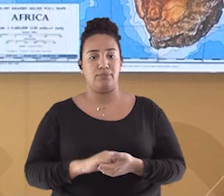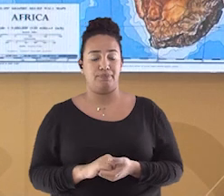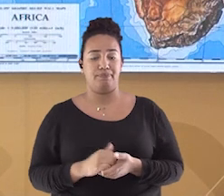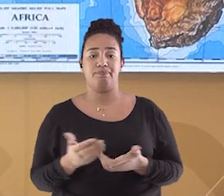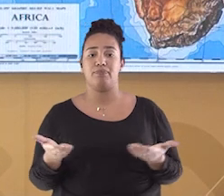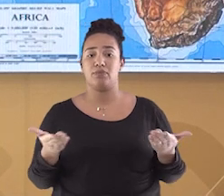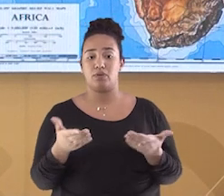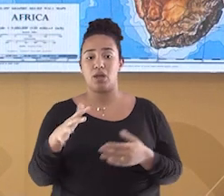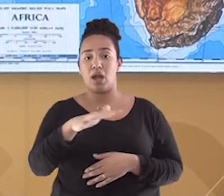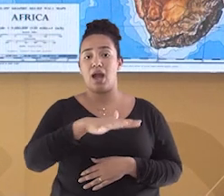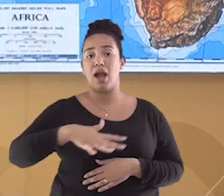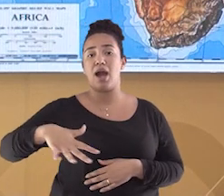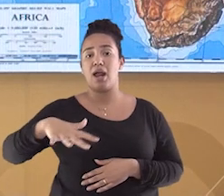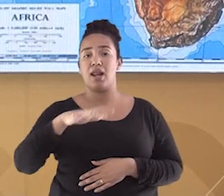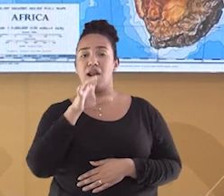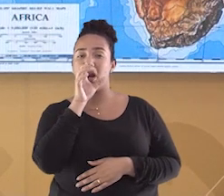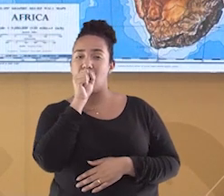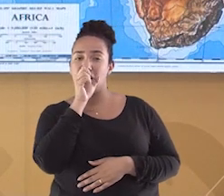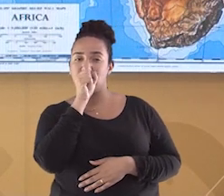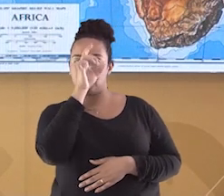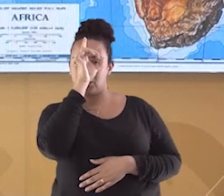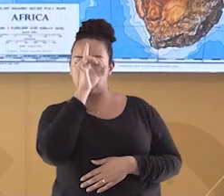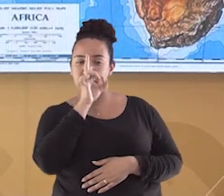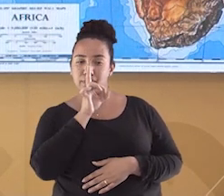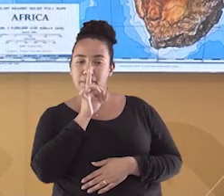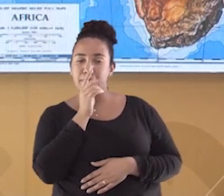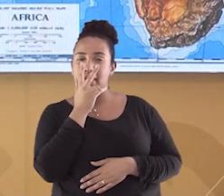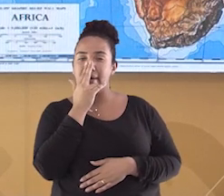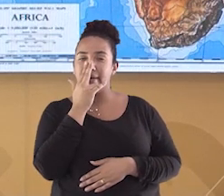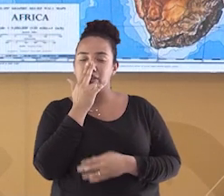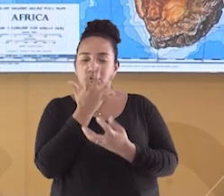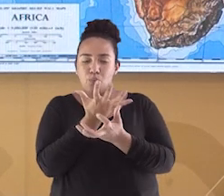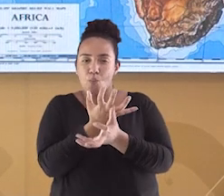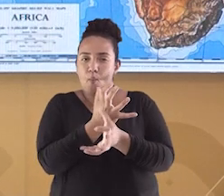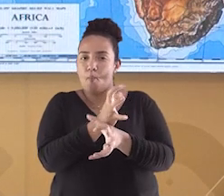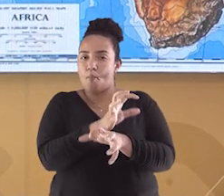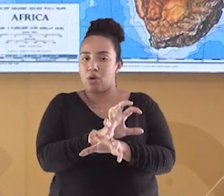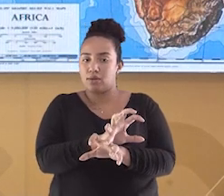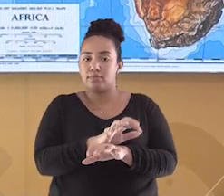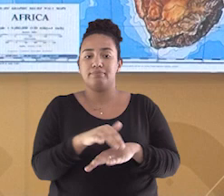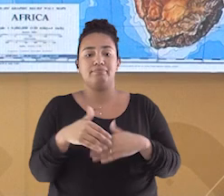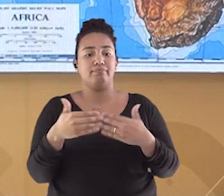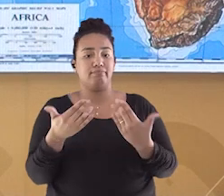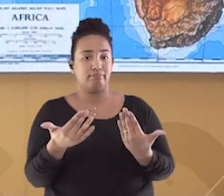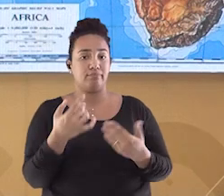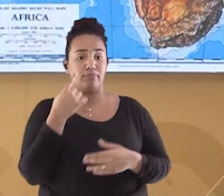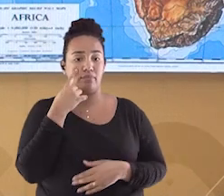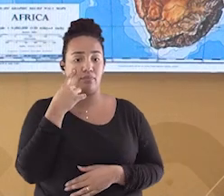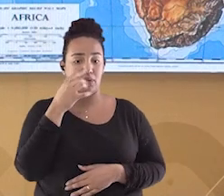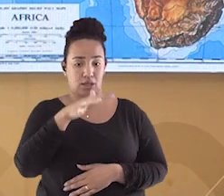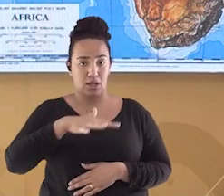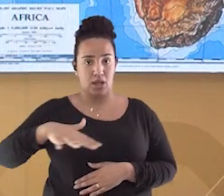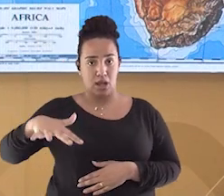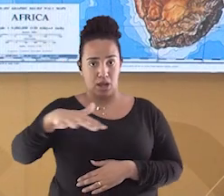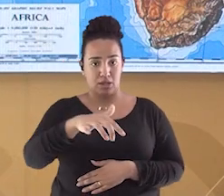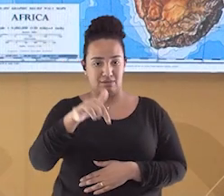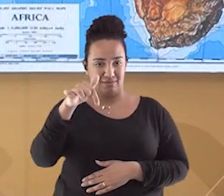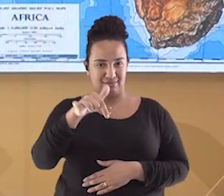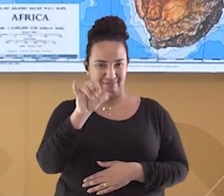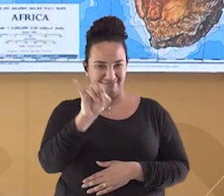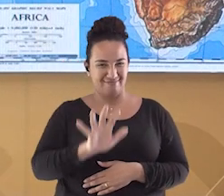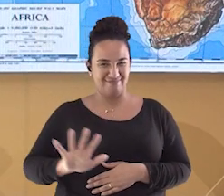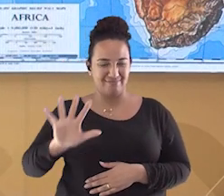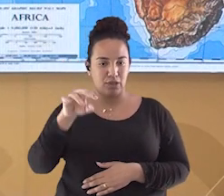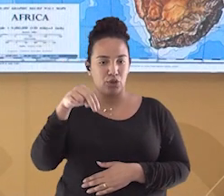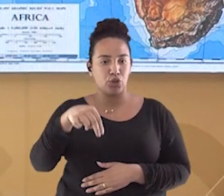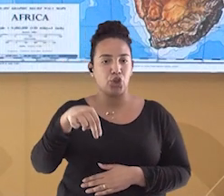amarelas, alaranjadas, elas dão a impressão de mais aridez, né? Isso porque nessa região ao norte do